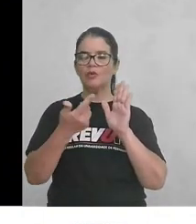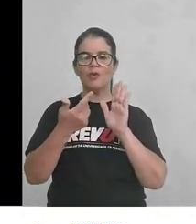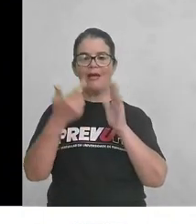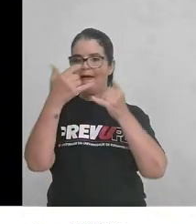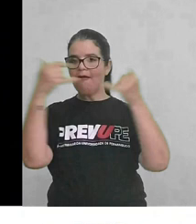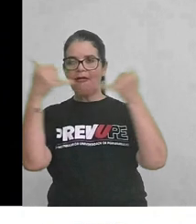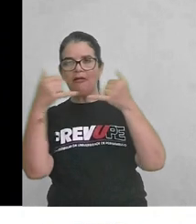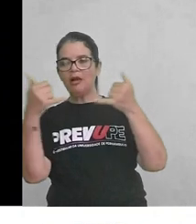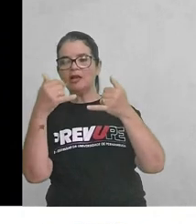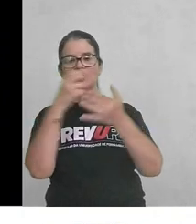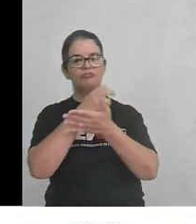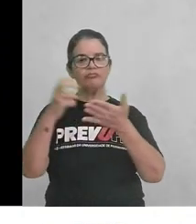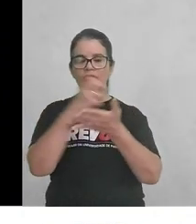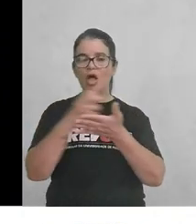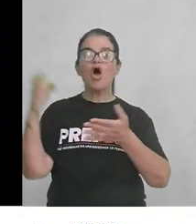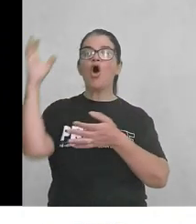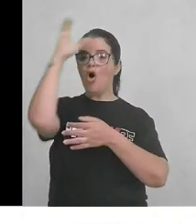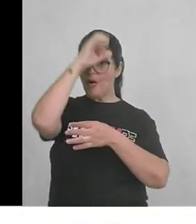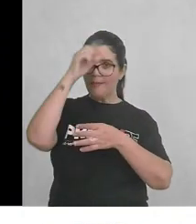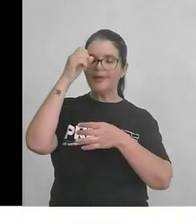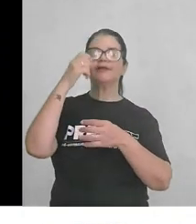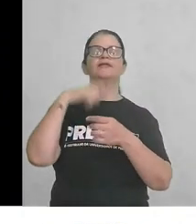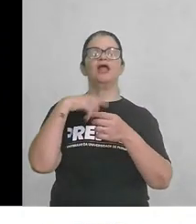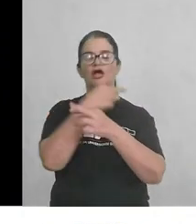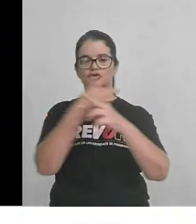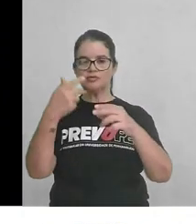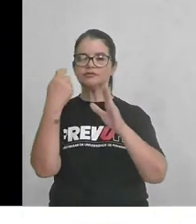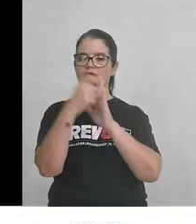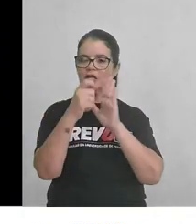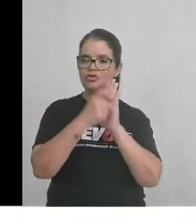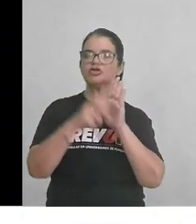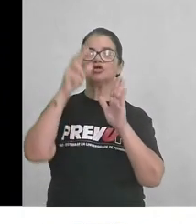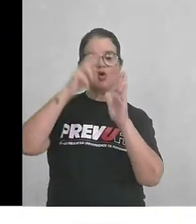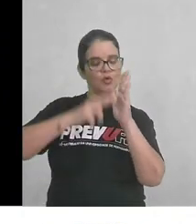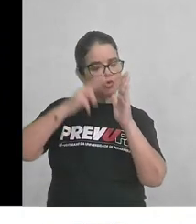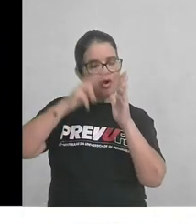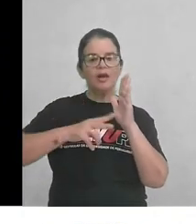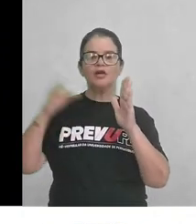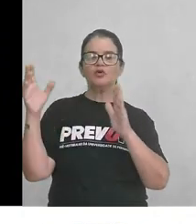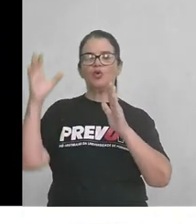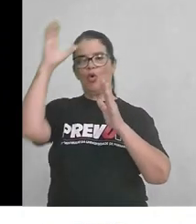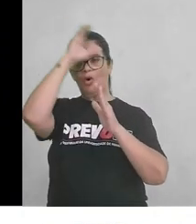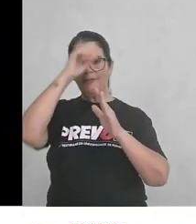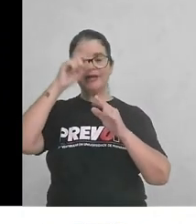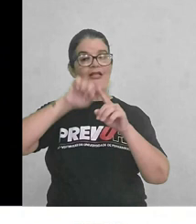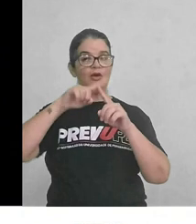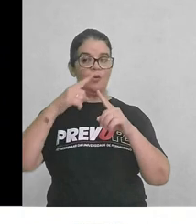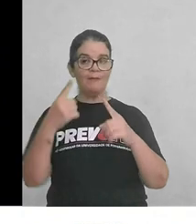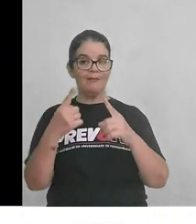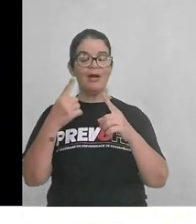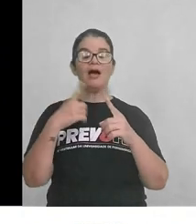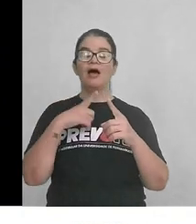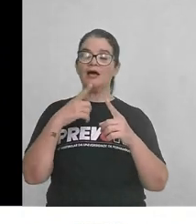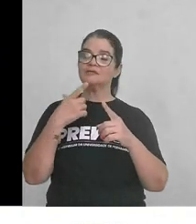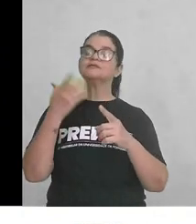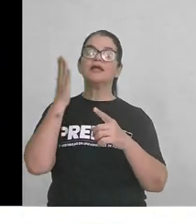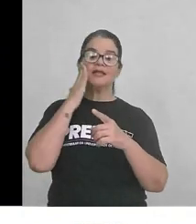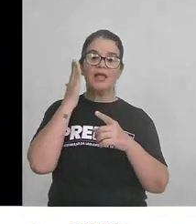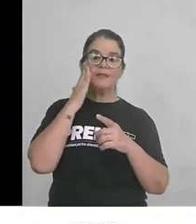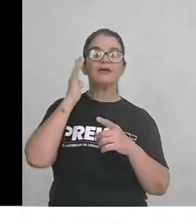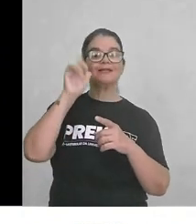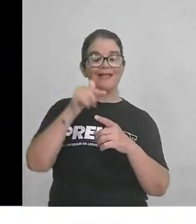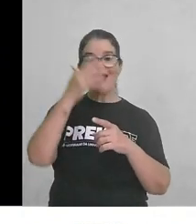estou compreendendo, mas interpretar é saber o que está por trás, é o que aconteceu